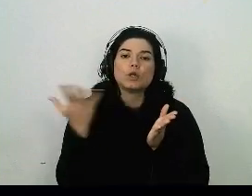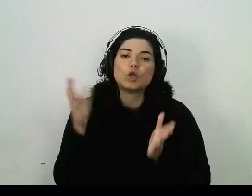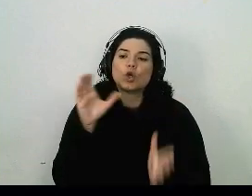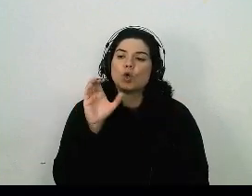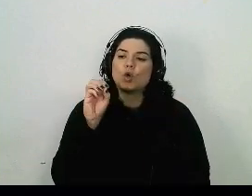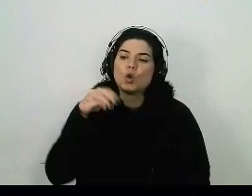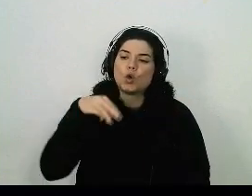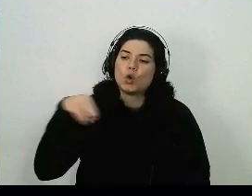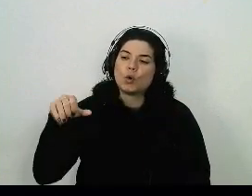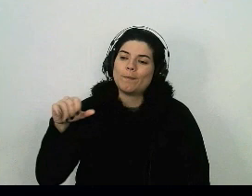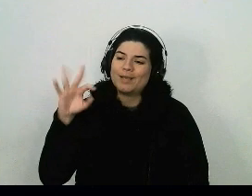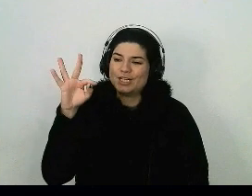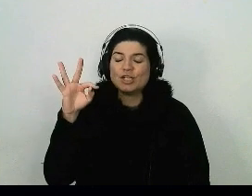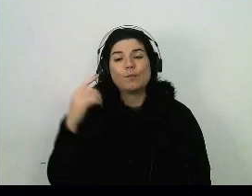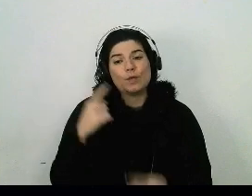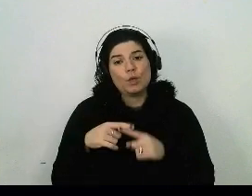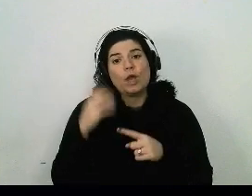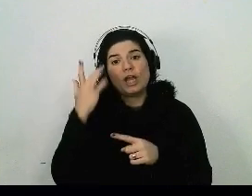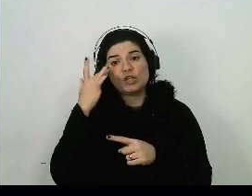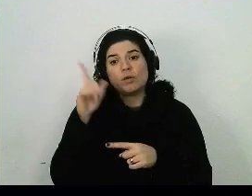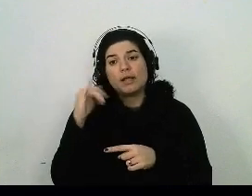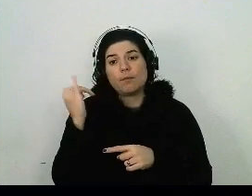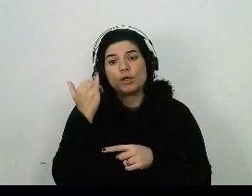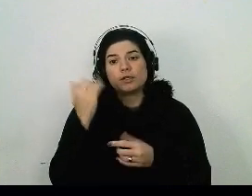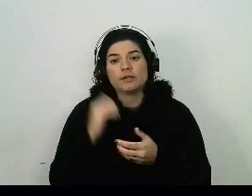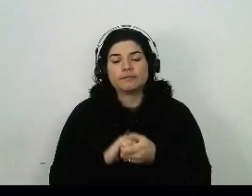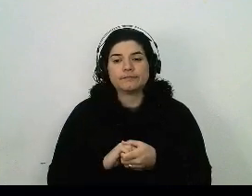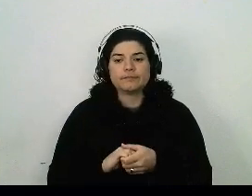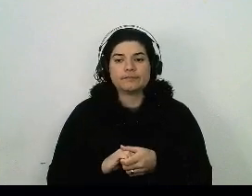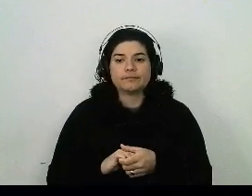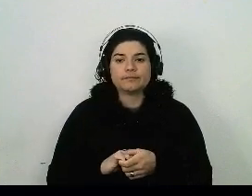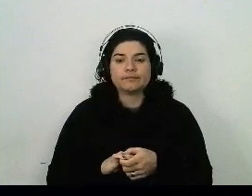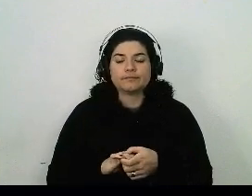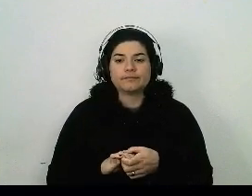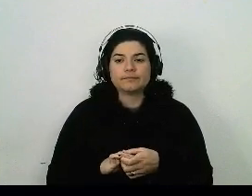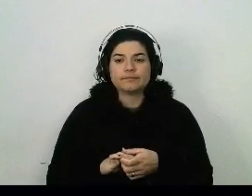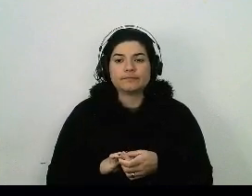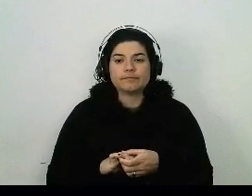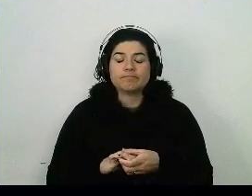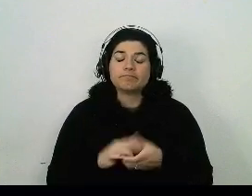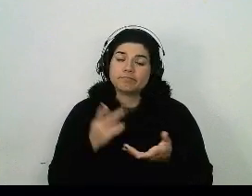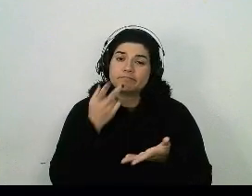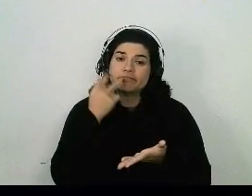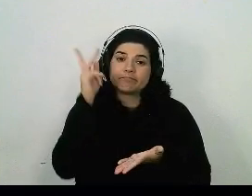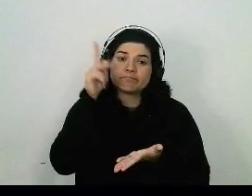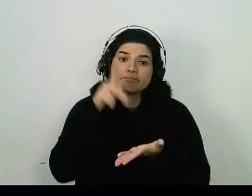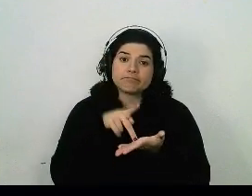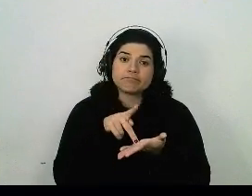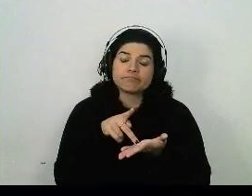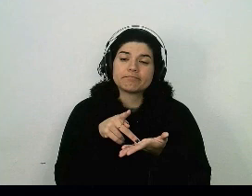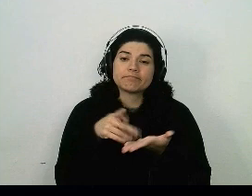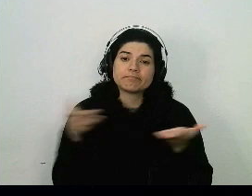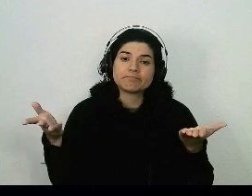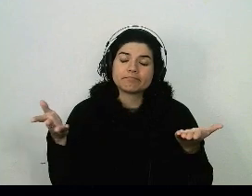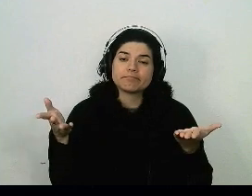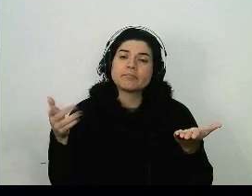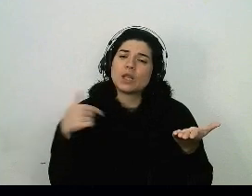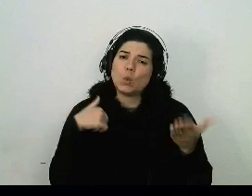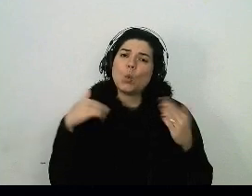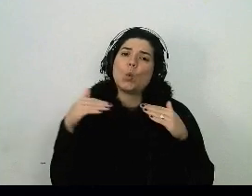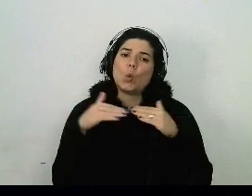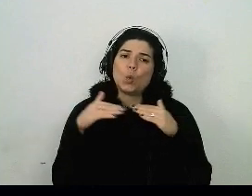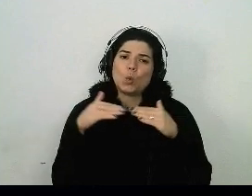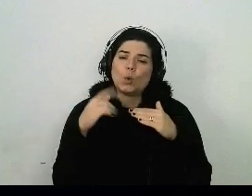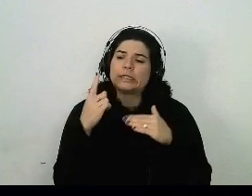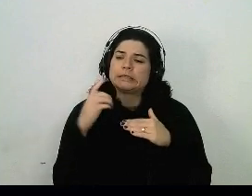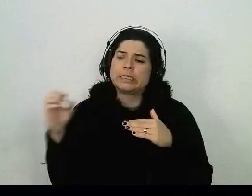algum motivo ainda acha importante e é assim galera vamos ser realistas é de eu concordo 100% é perigoso